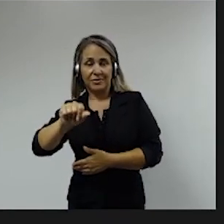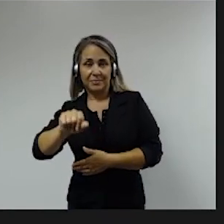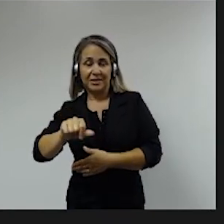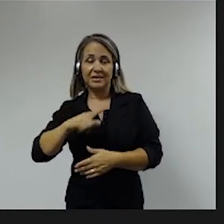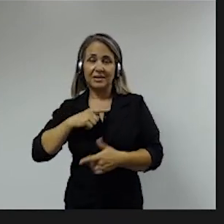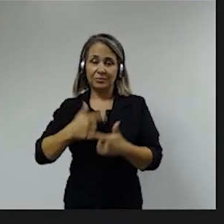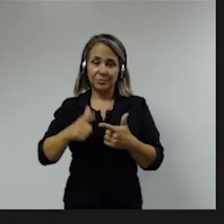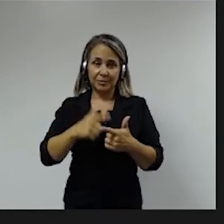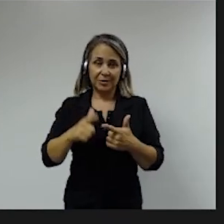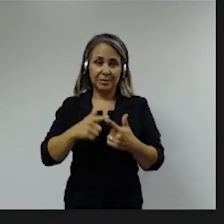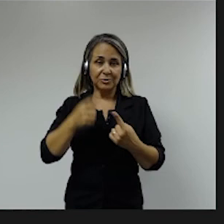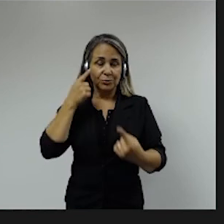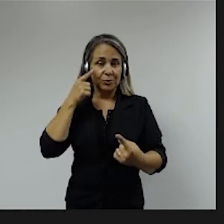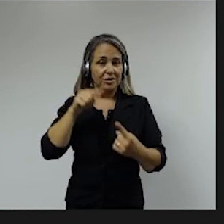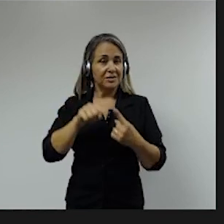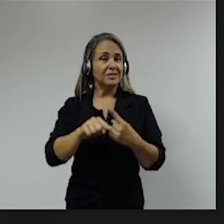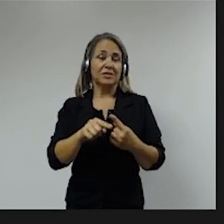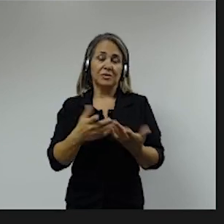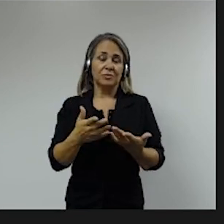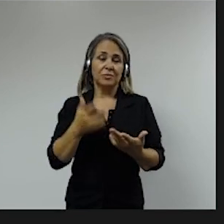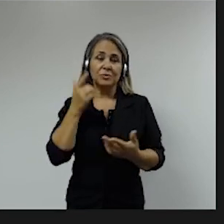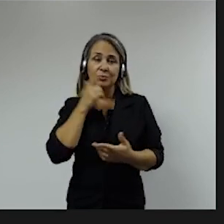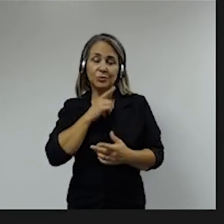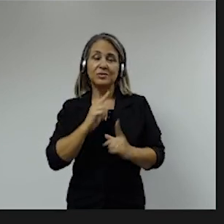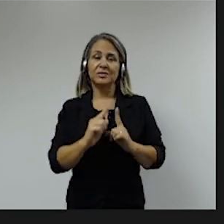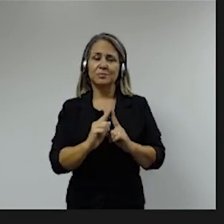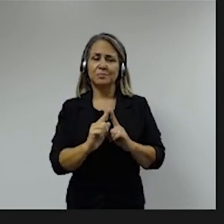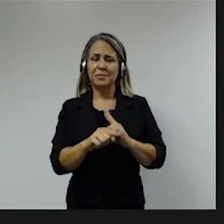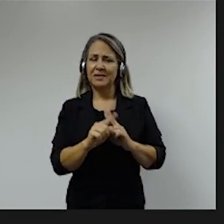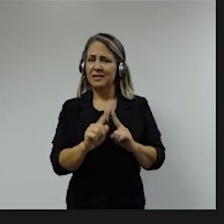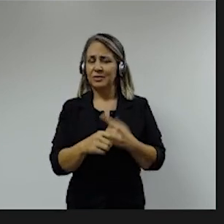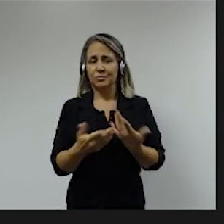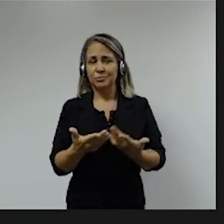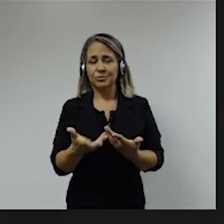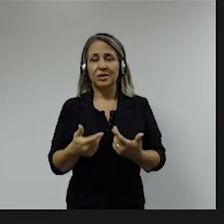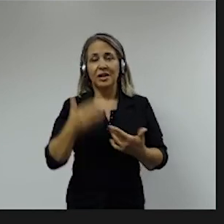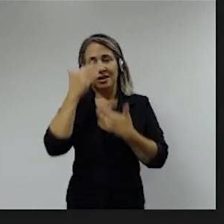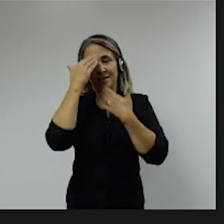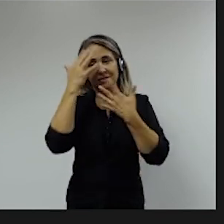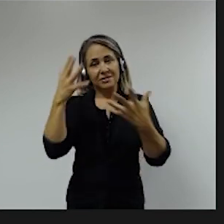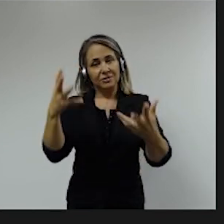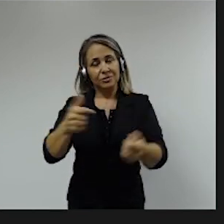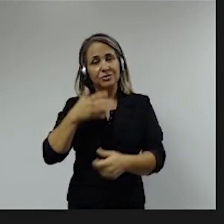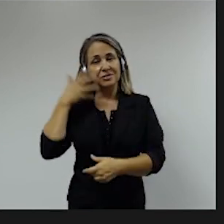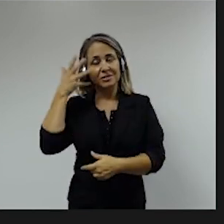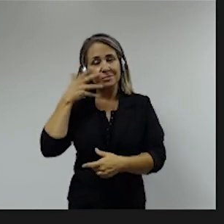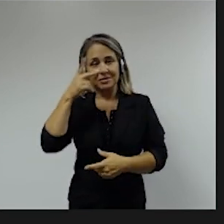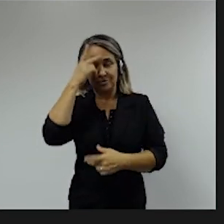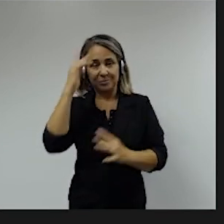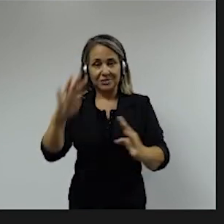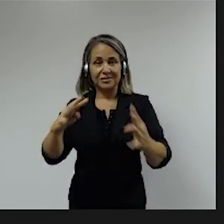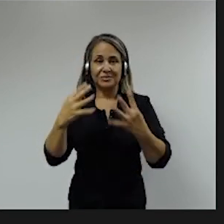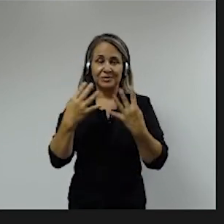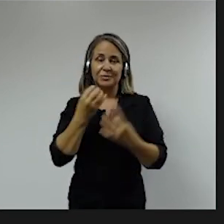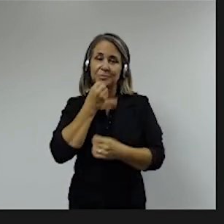problema de conexão, mas que moderou o painel remotamente. Agradeço a todos os telespectadores. Boa noite.